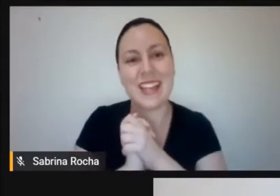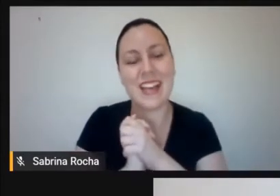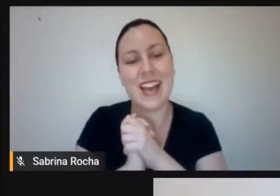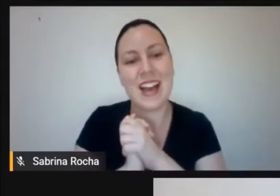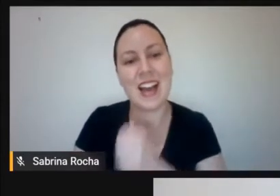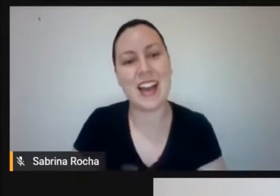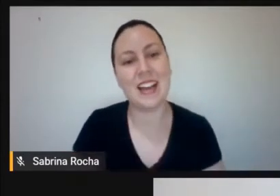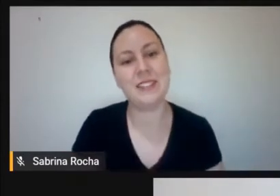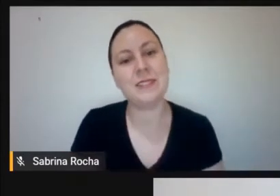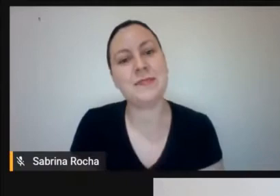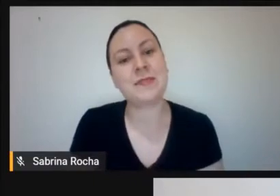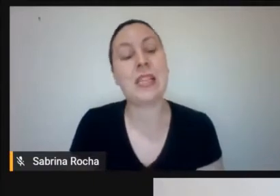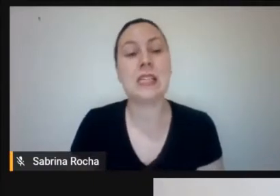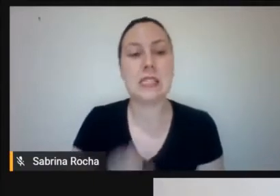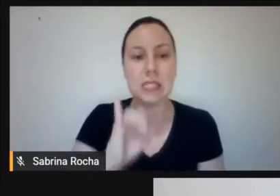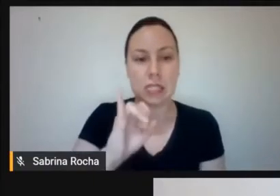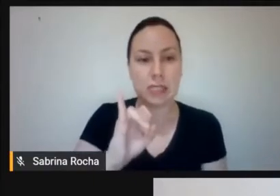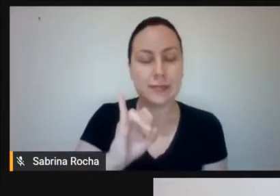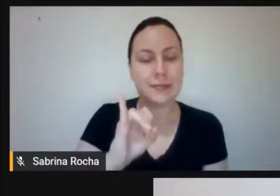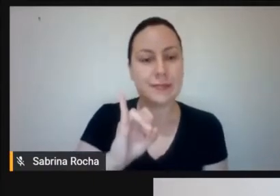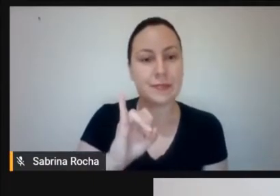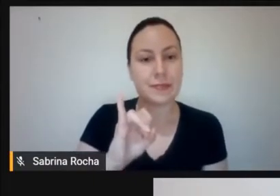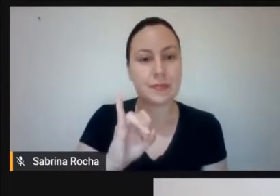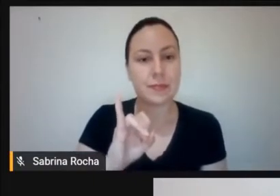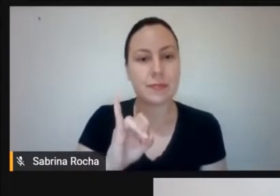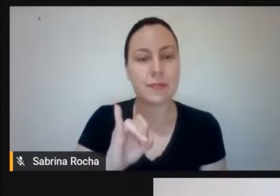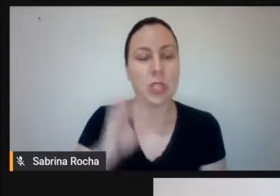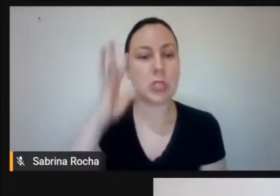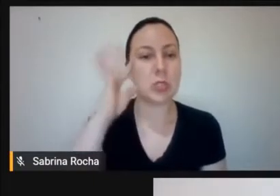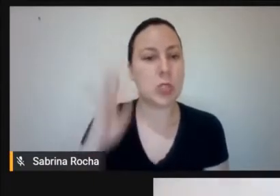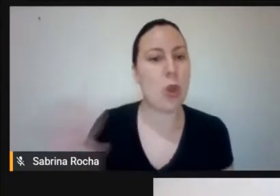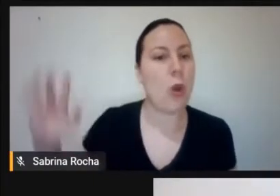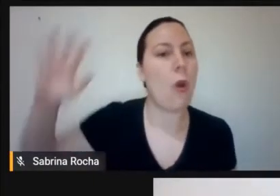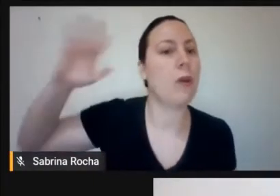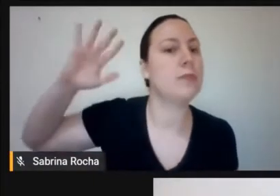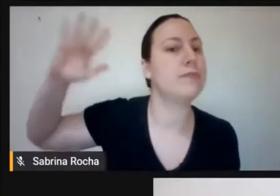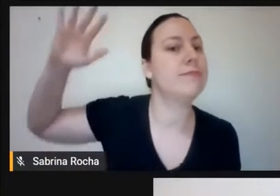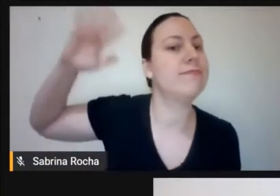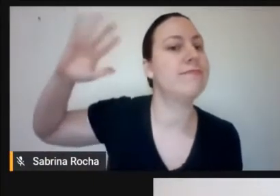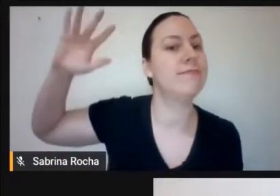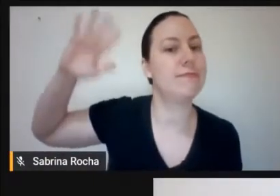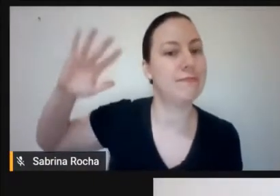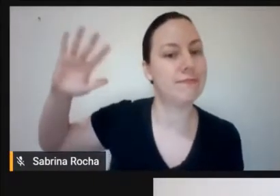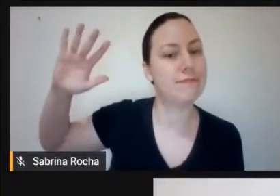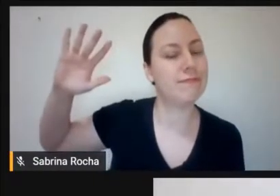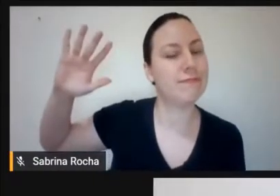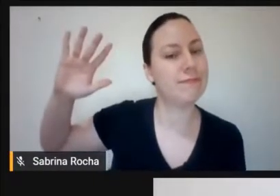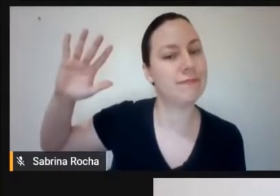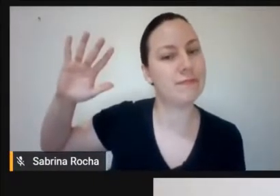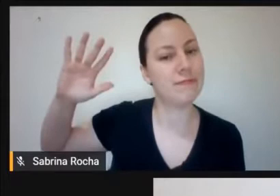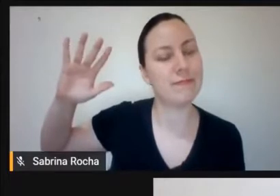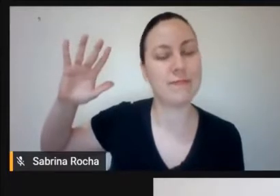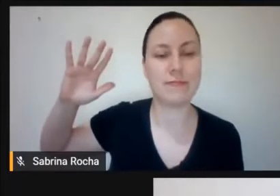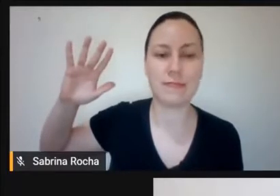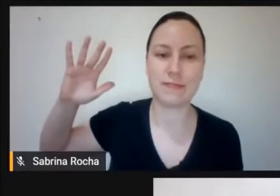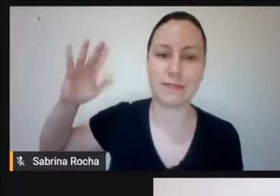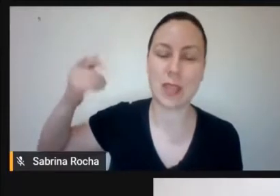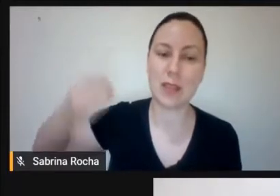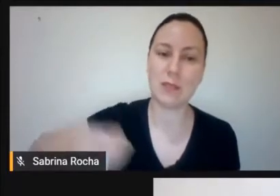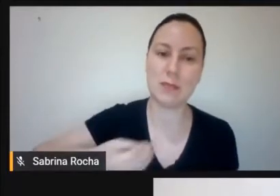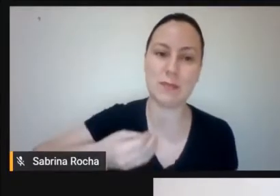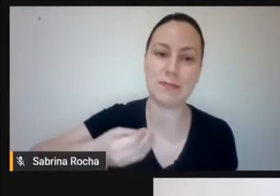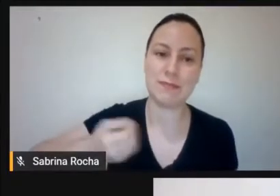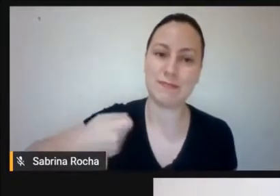Se a gente quiser mesmo evitar vender sonhos, a gente tinha que dizer, como aquele camarada